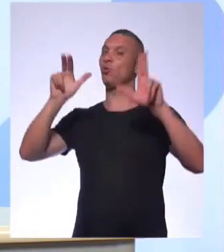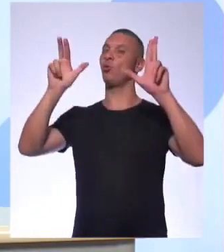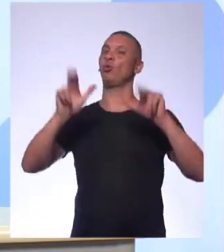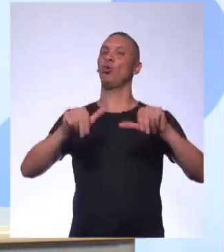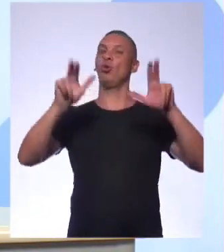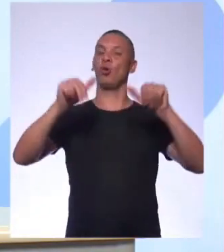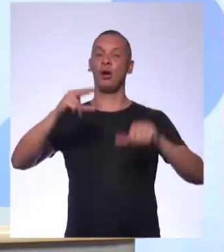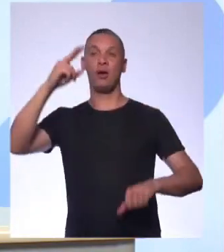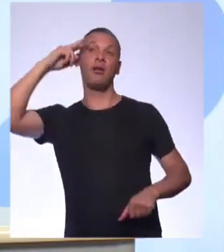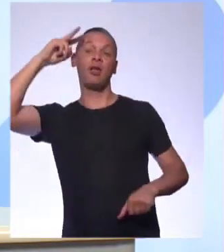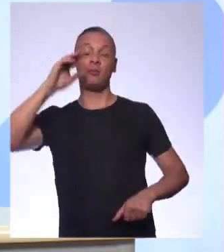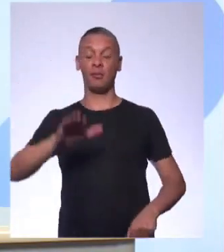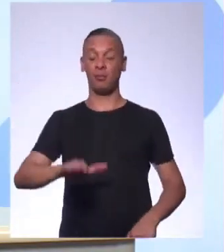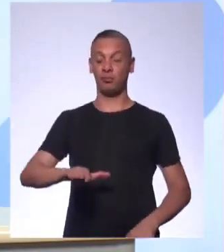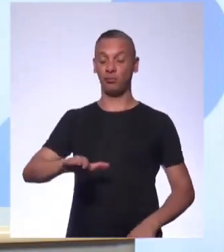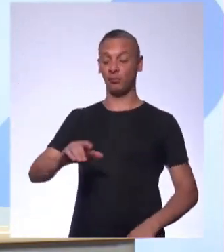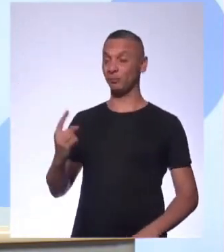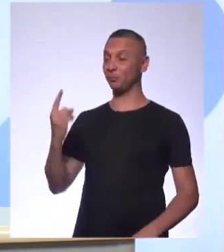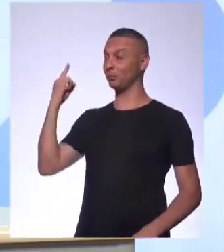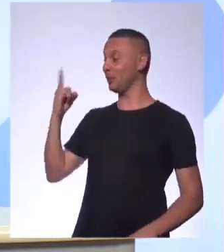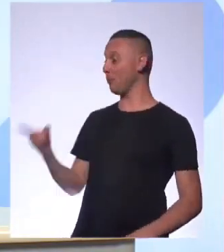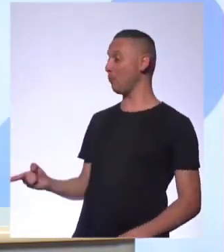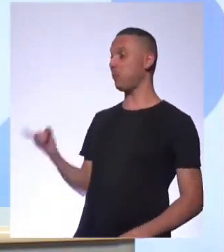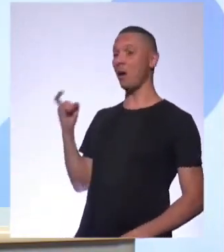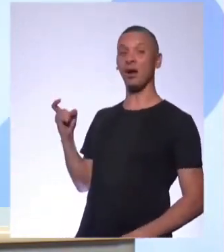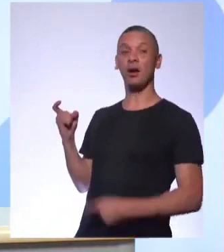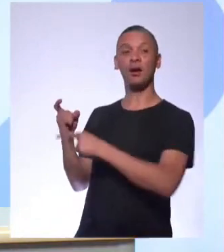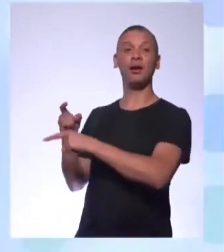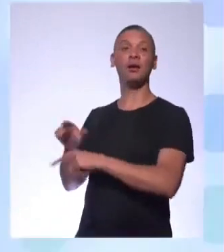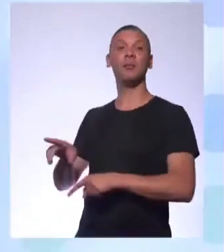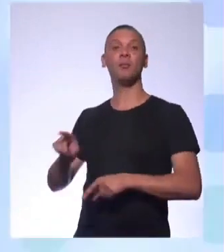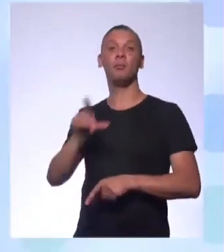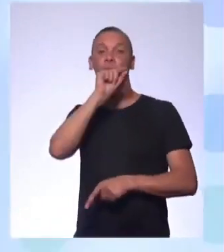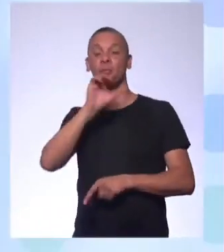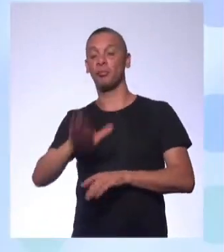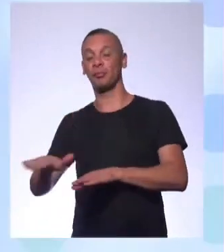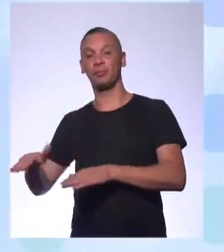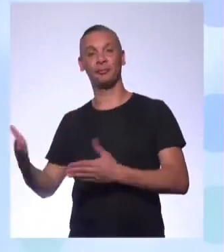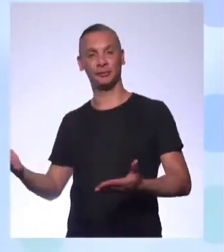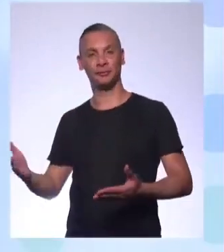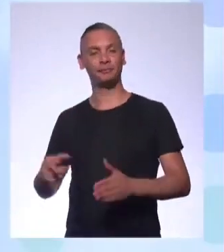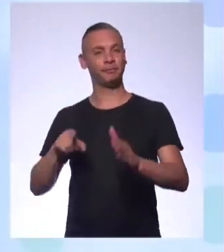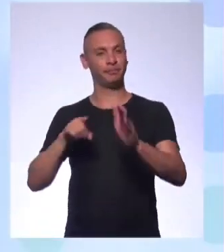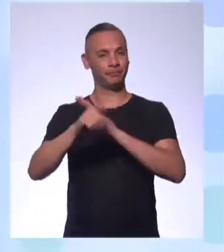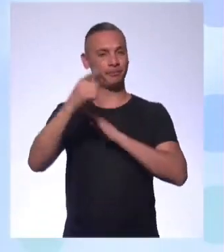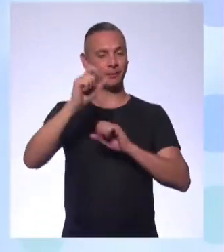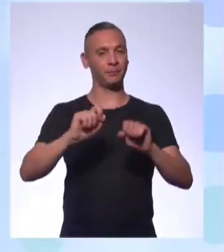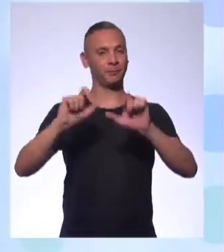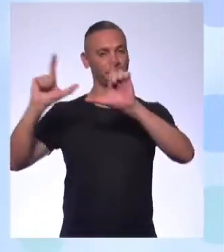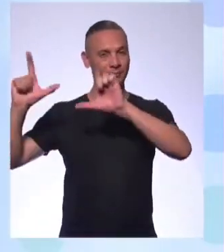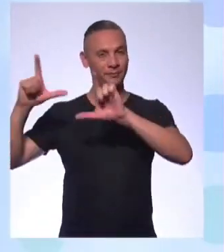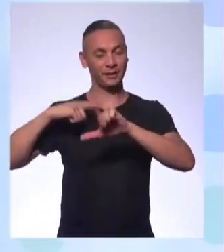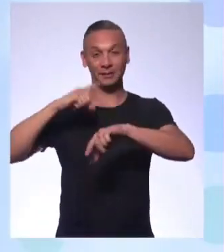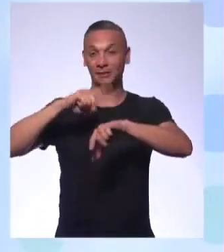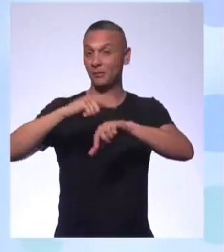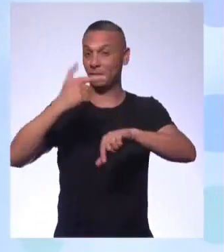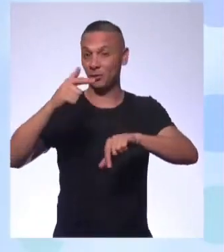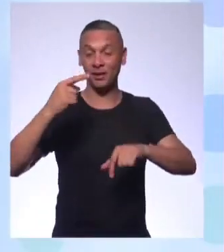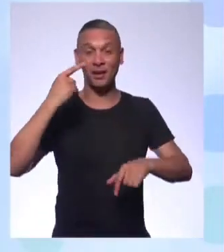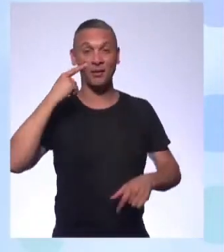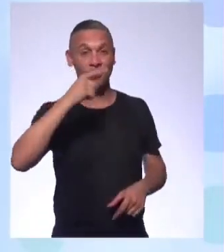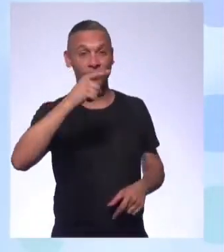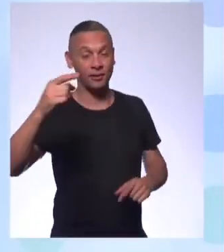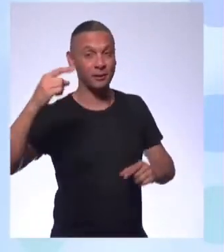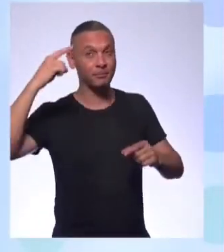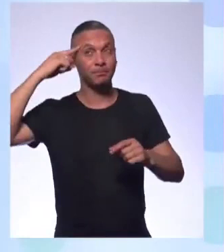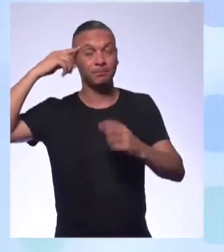único assassinato que cometeu. Matou um pintinho. Sim. Gente, olha, tem mais uma pergunta que não vai dar tempo de passarmos para vocês, mas eu gostaria muito de que vocês